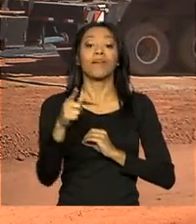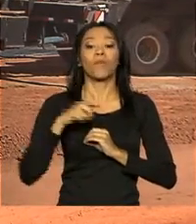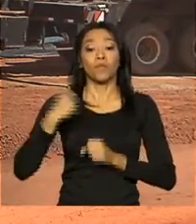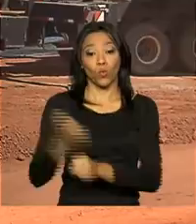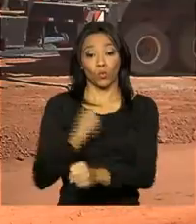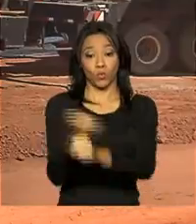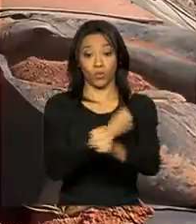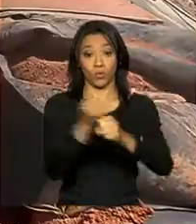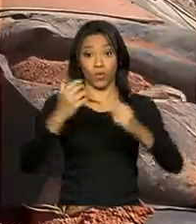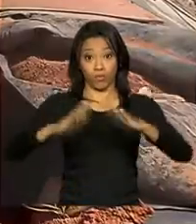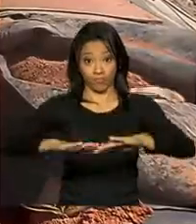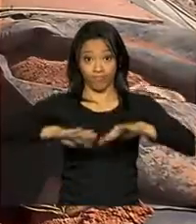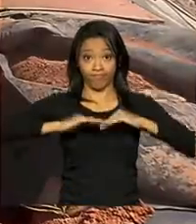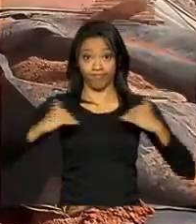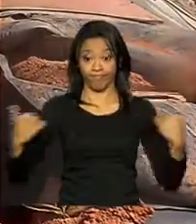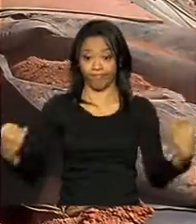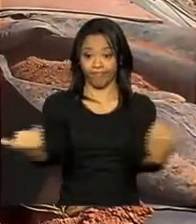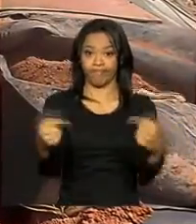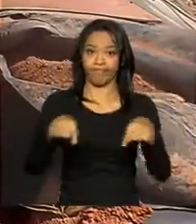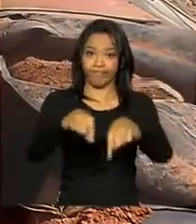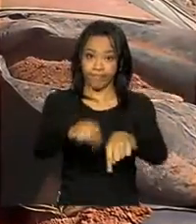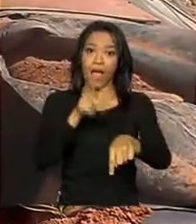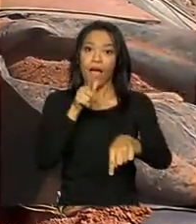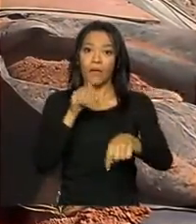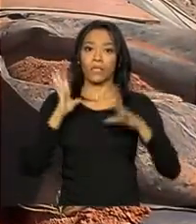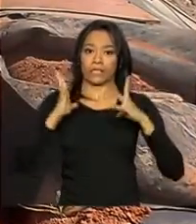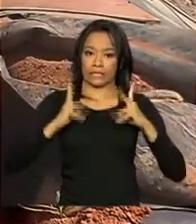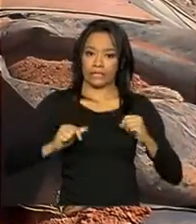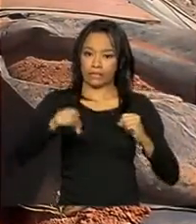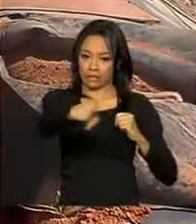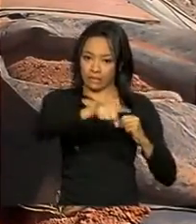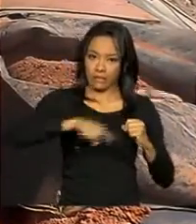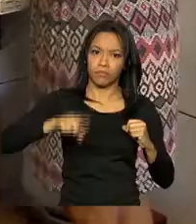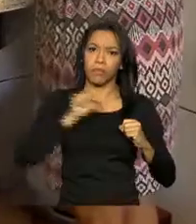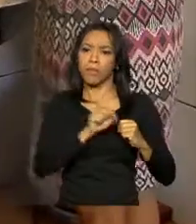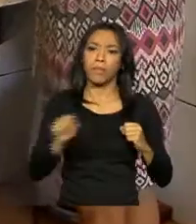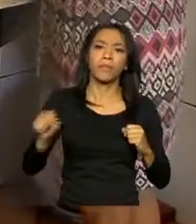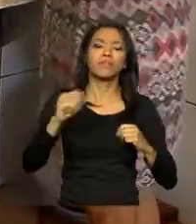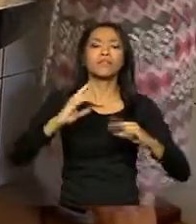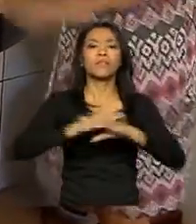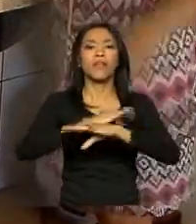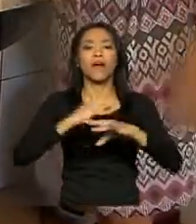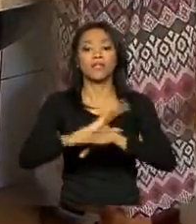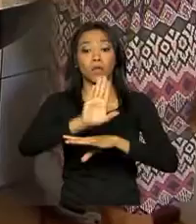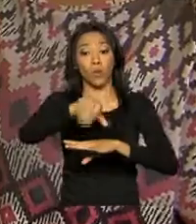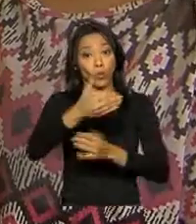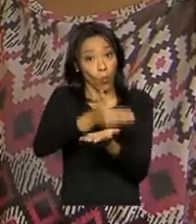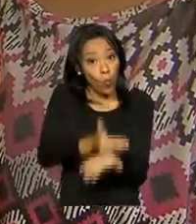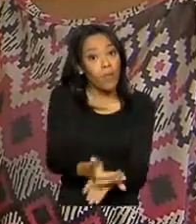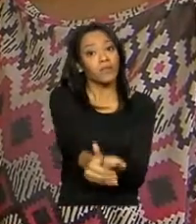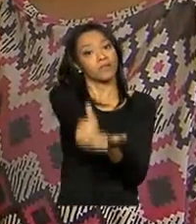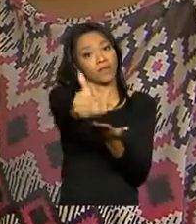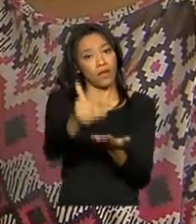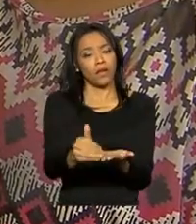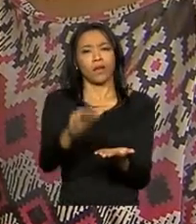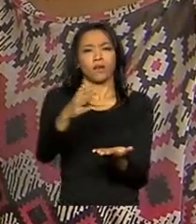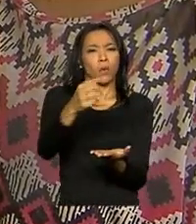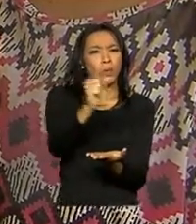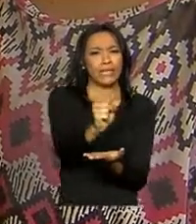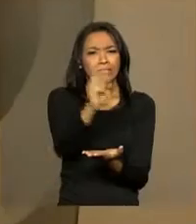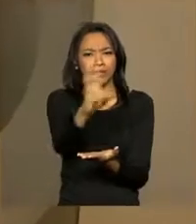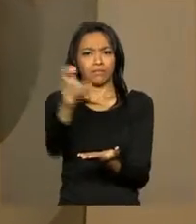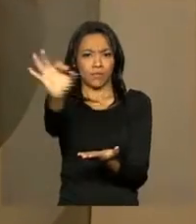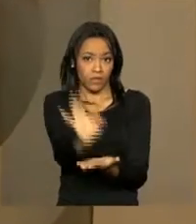tratamento de esgoto e da instalação da rede coletora por toda a cidade. Quando entrar em operação, cerca de 85